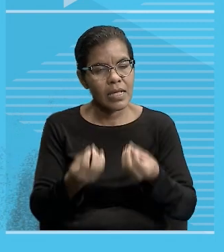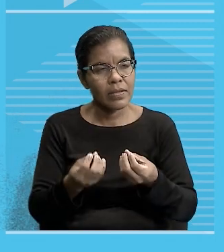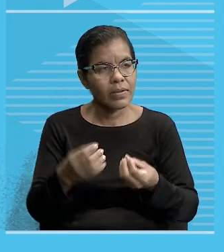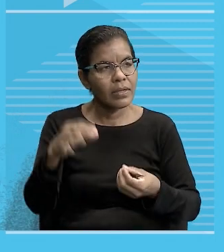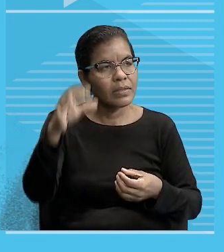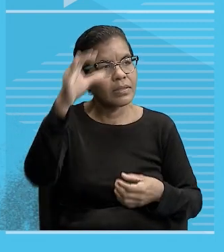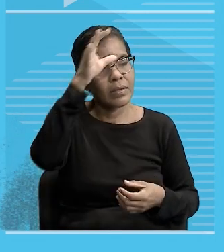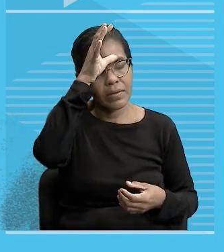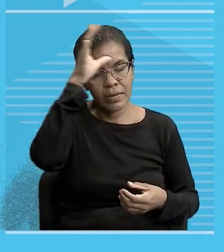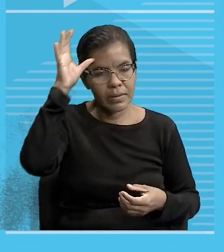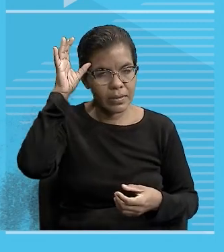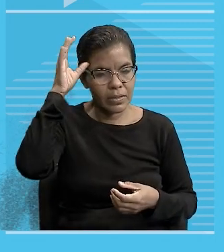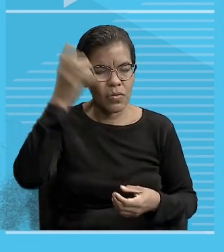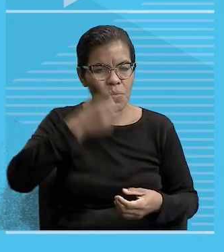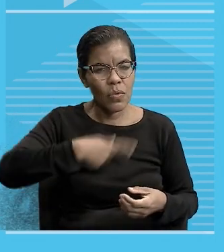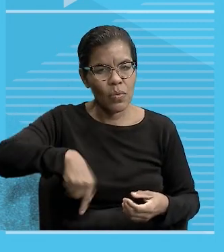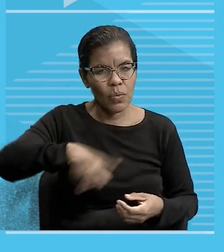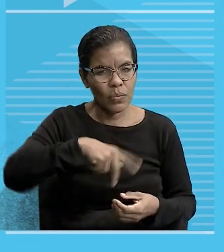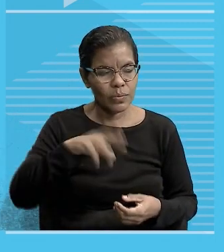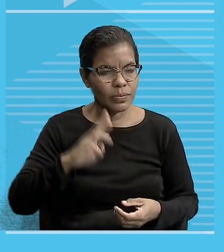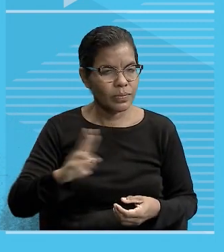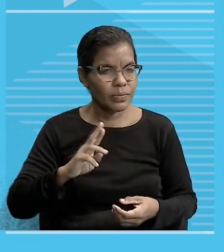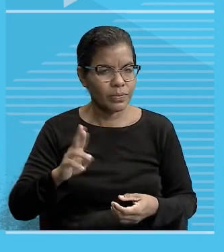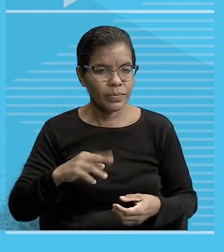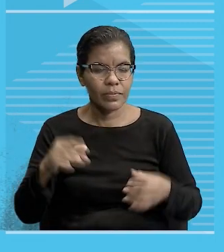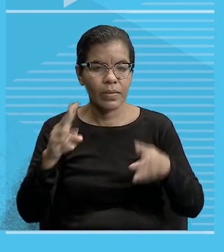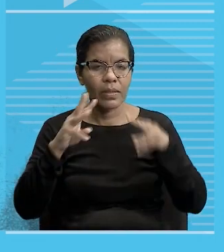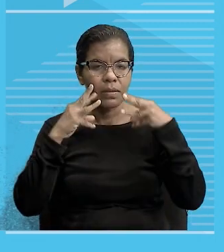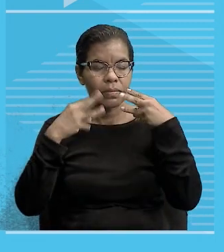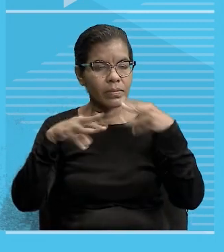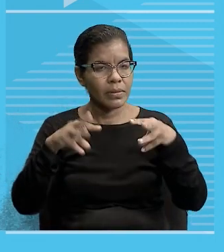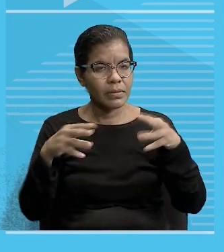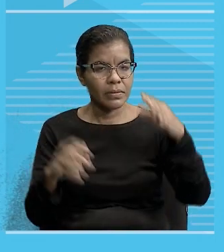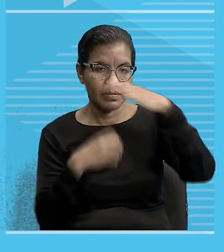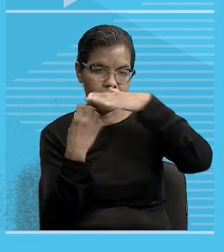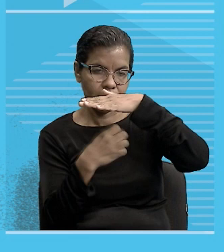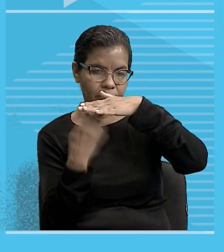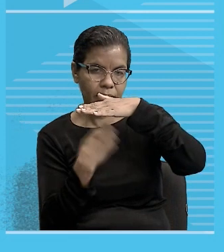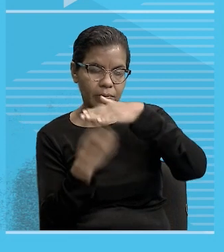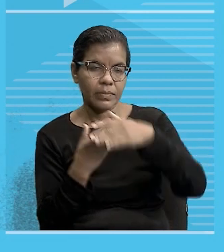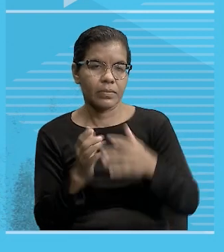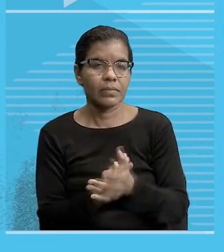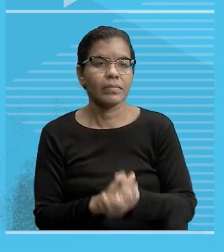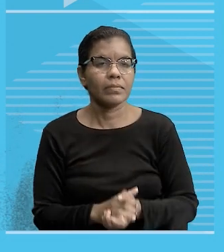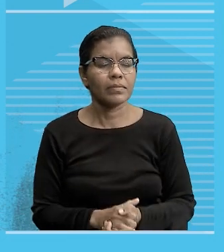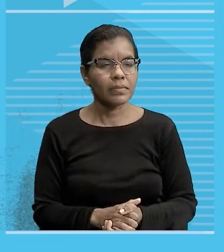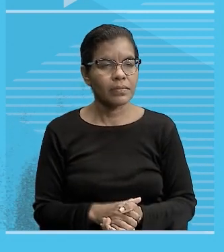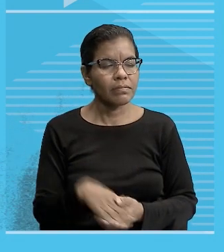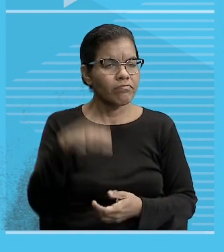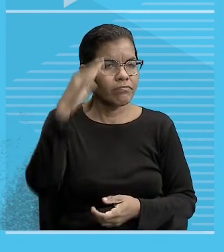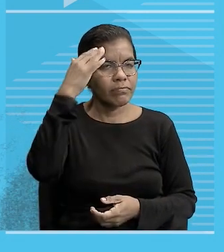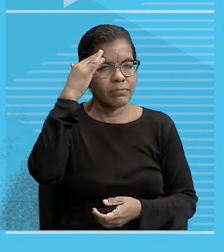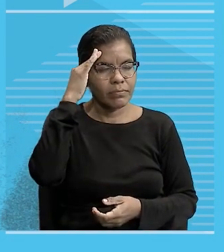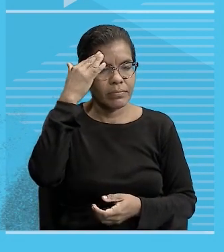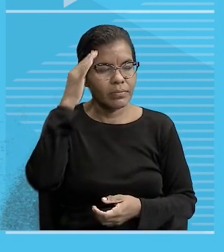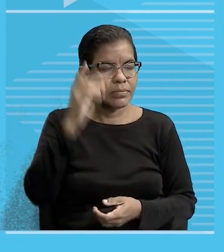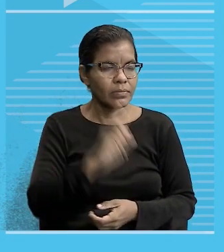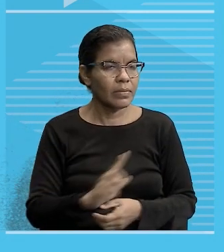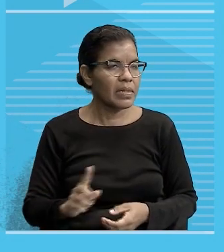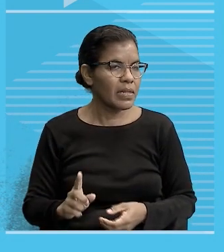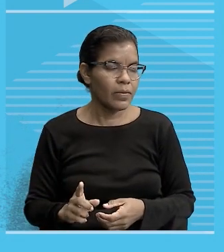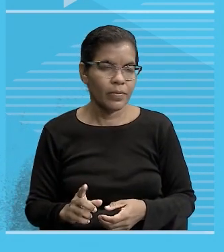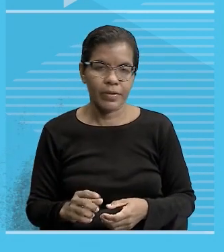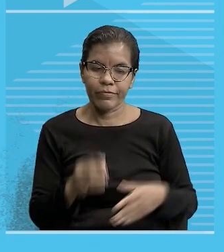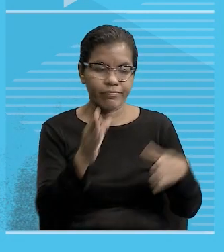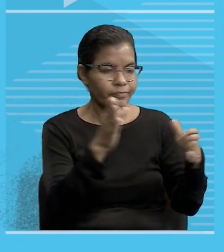pelo marketing da empresa todos nunca se esqueça disso todos não é só o